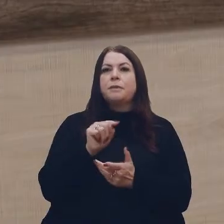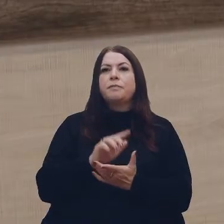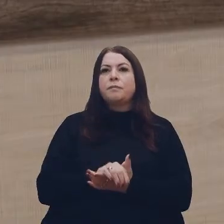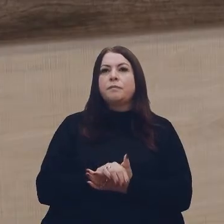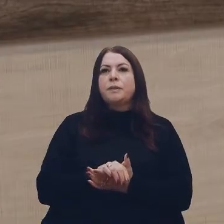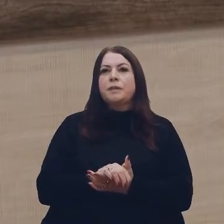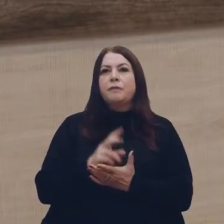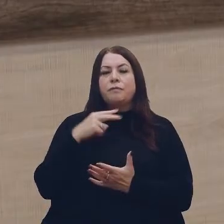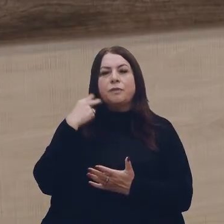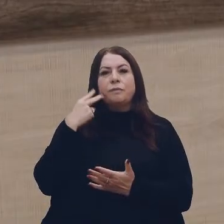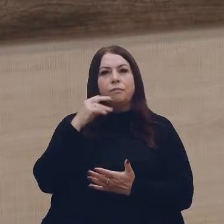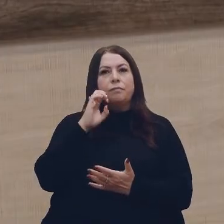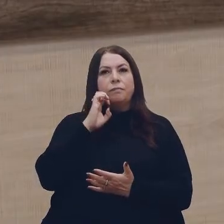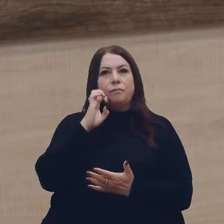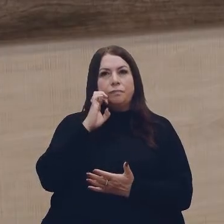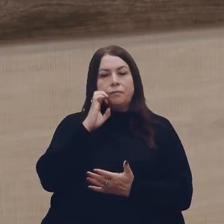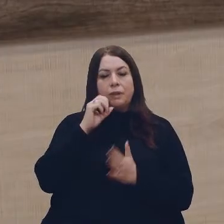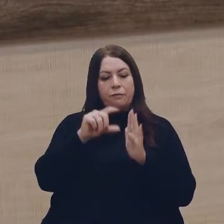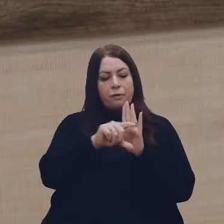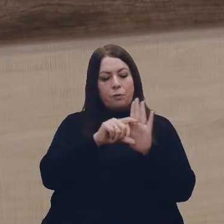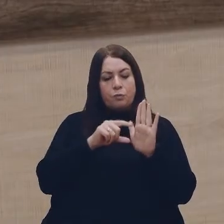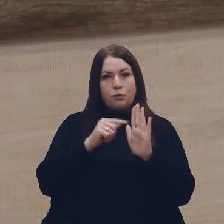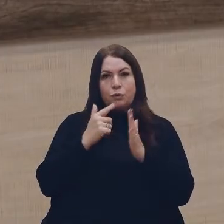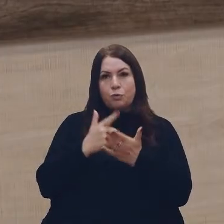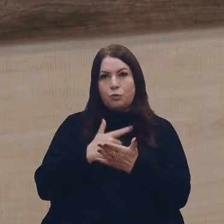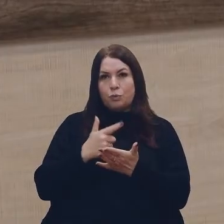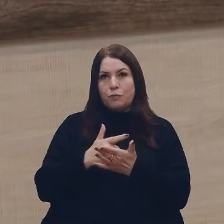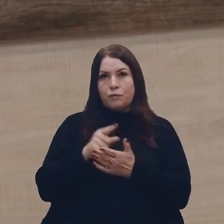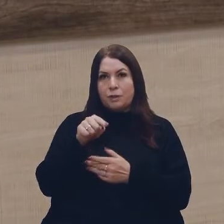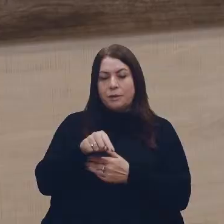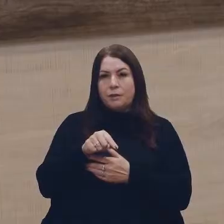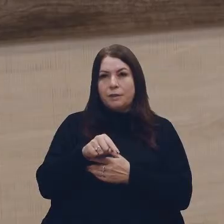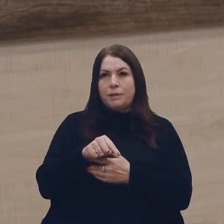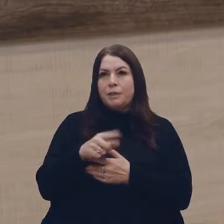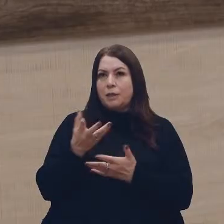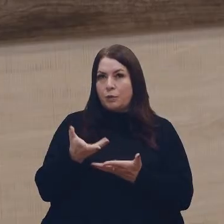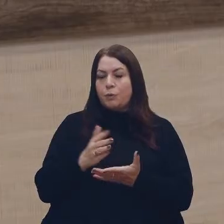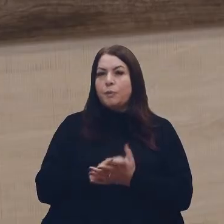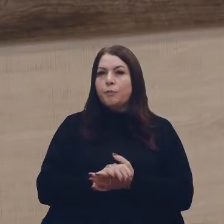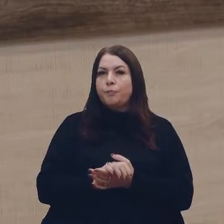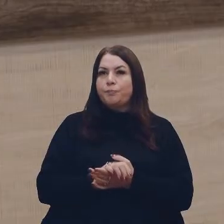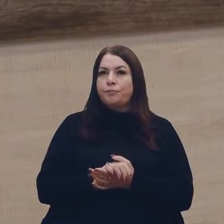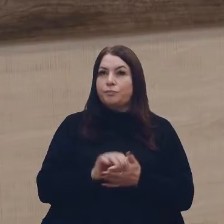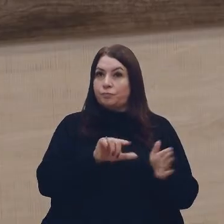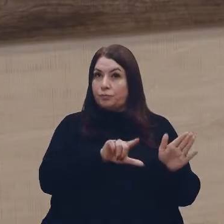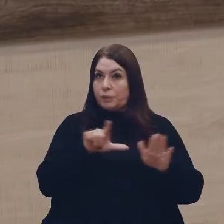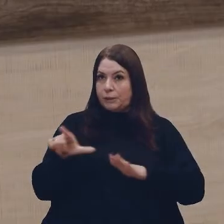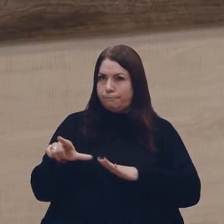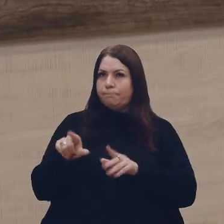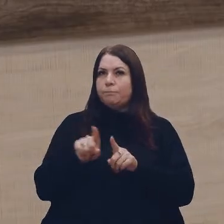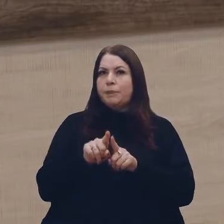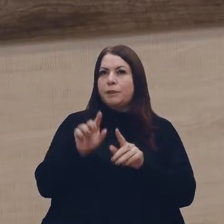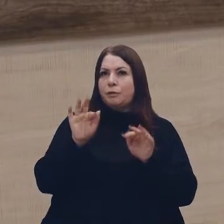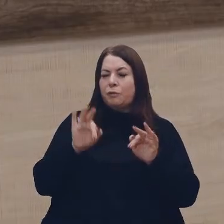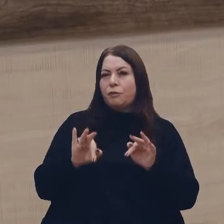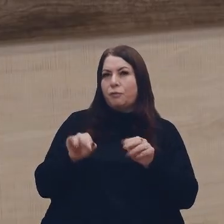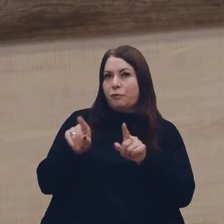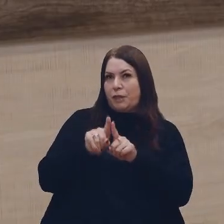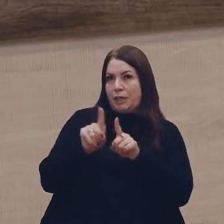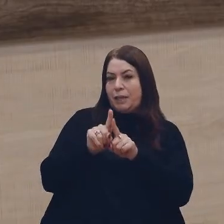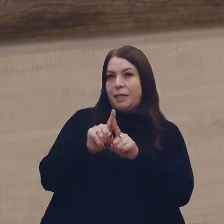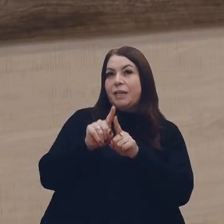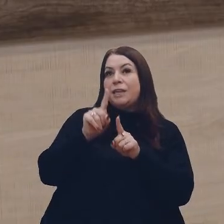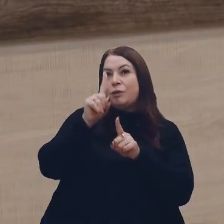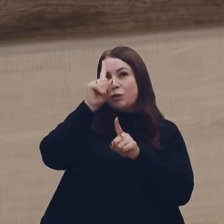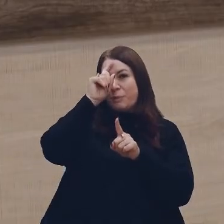aqui a vereadora Estela, que faz o trecho, e nós estamos em plena luta, semana de luta antimanicomial,